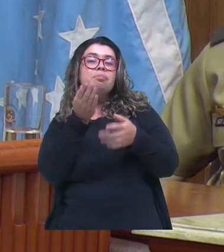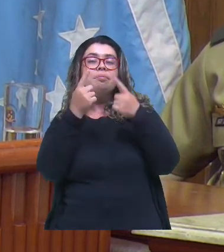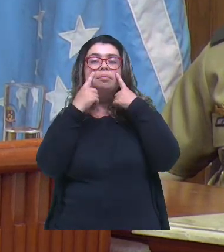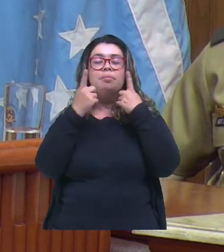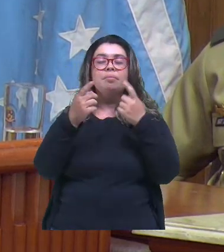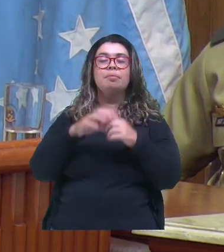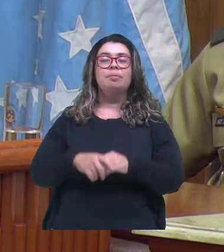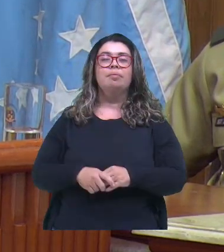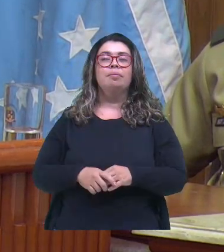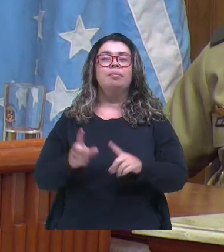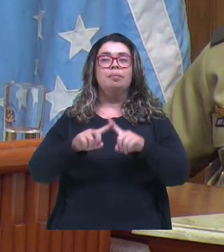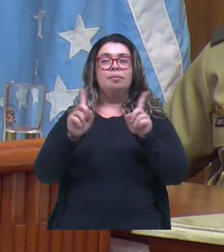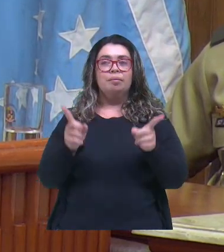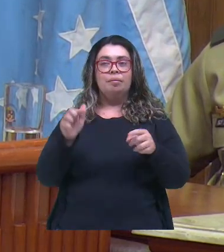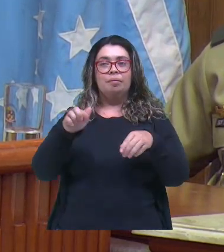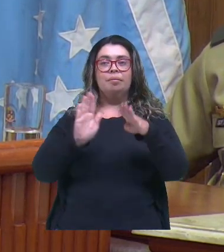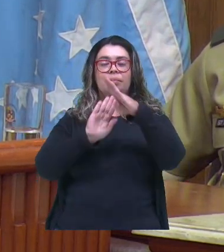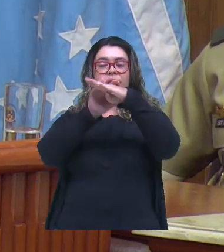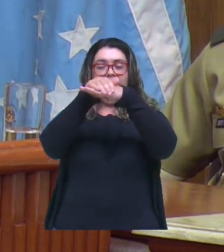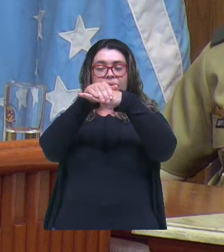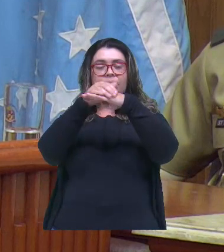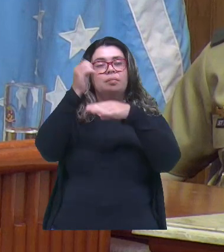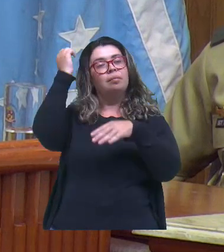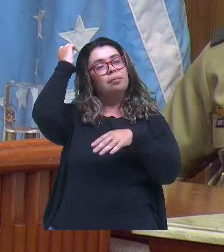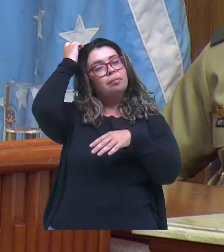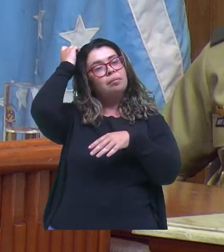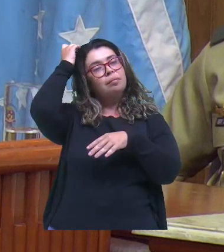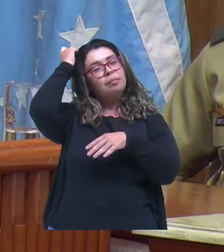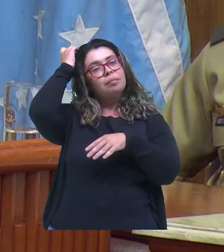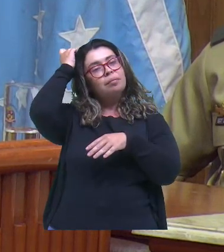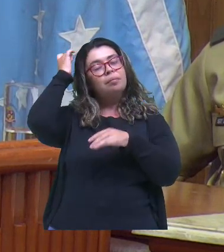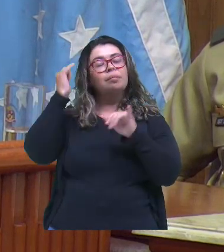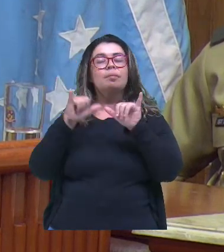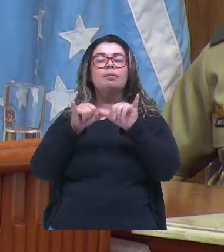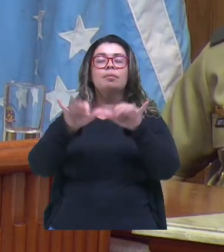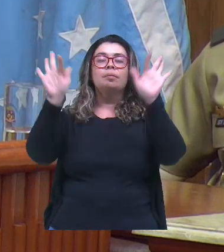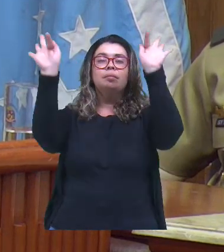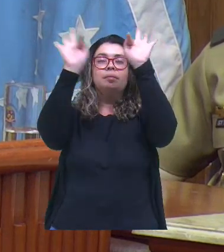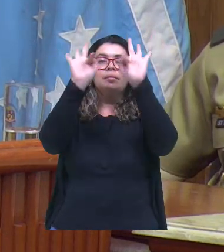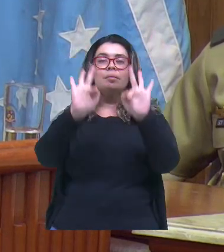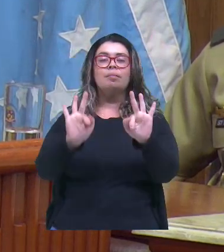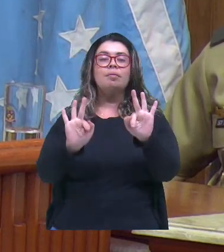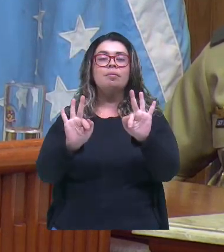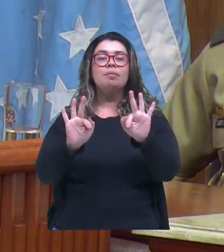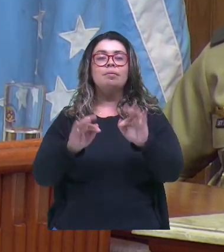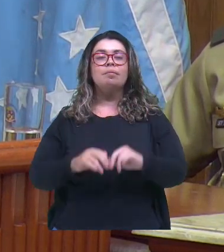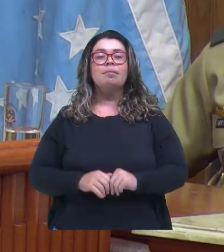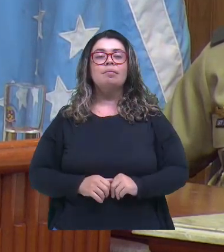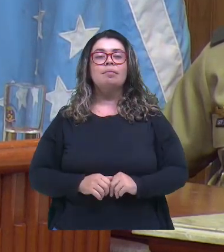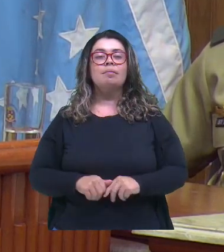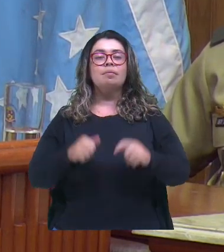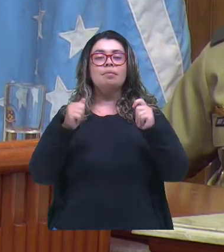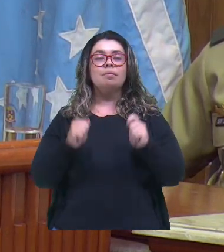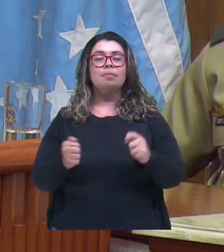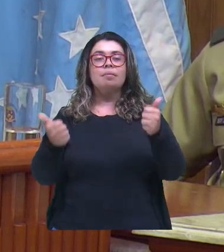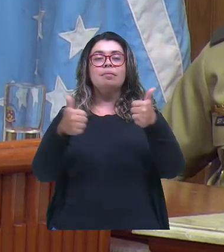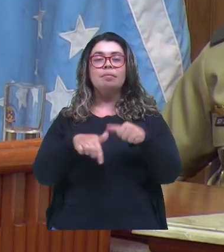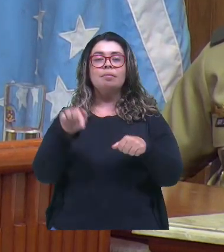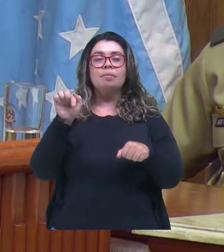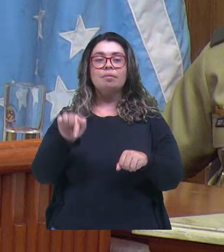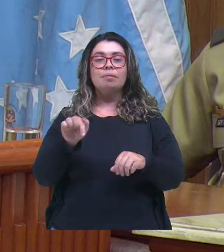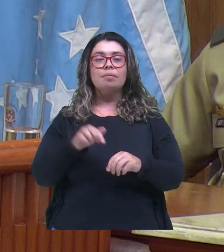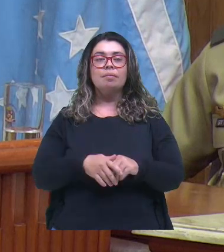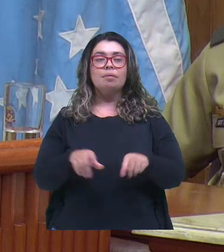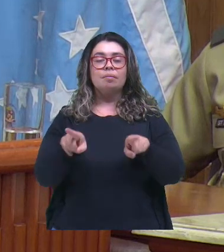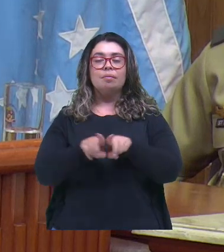Mas, nesta noite, eu fico muito feliz de poder estar aqui como